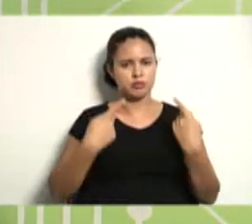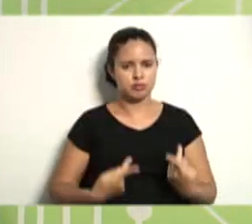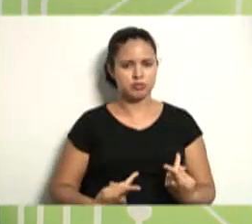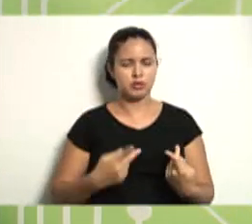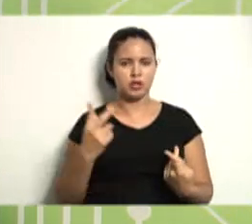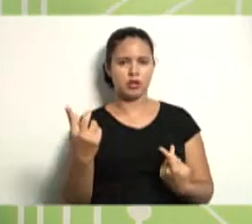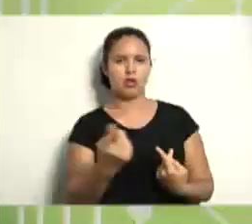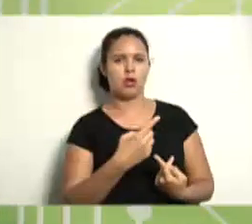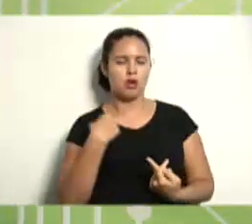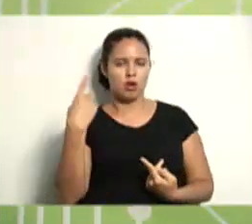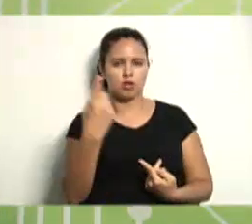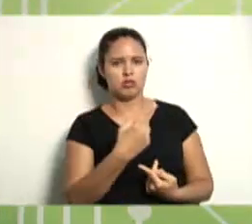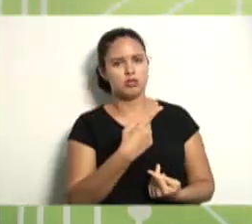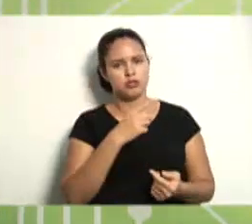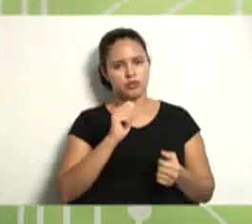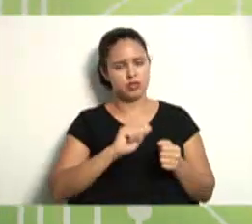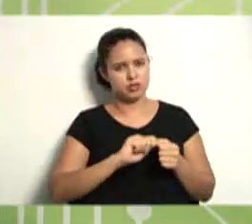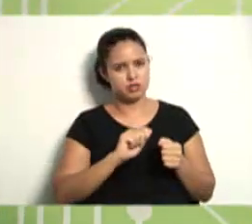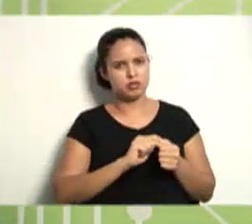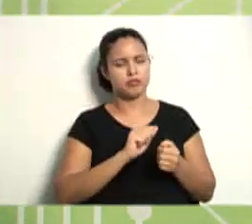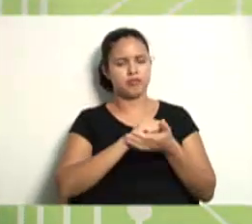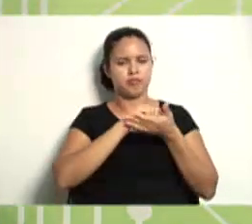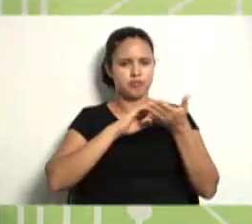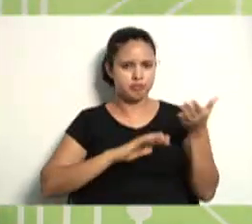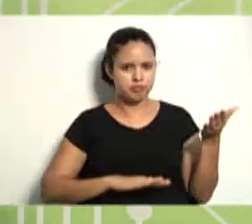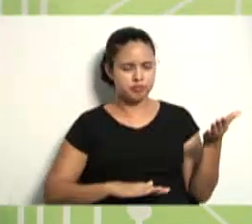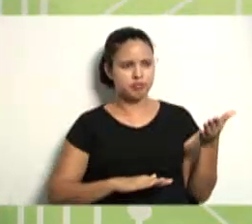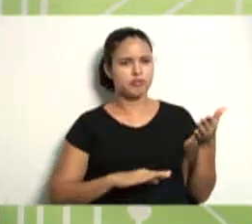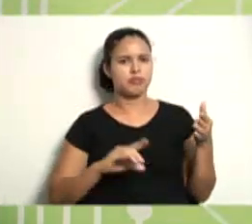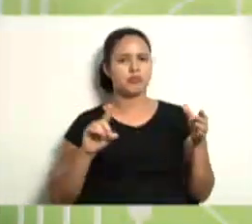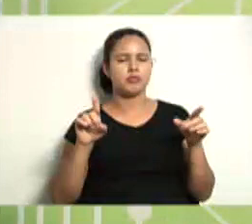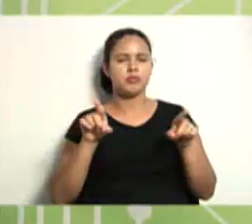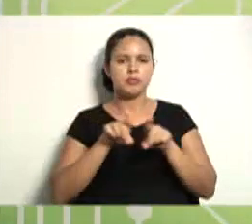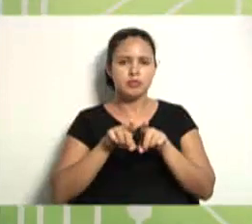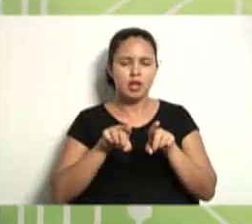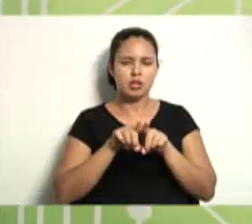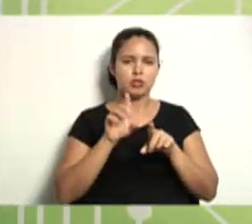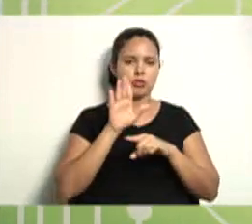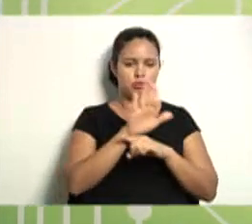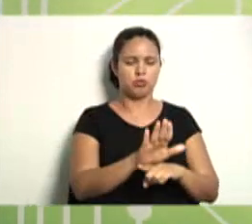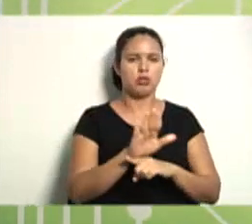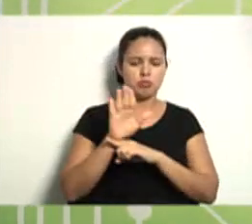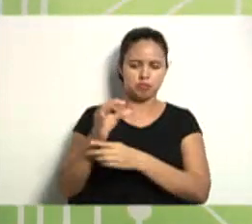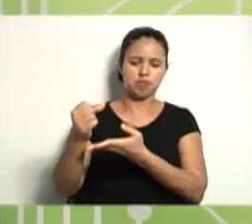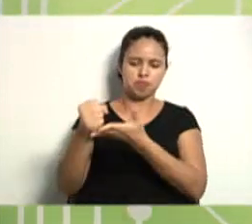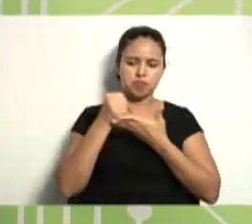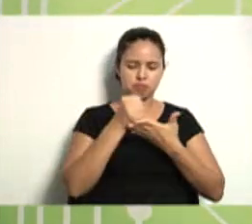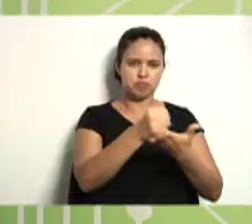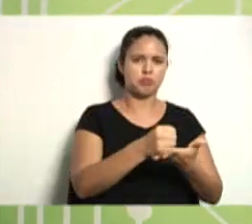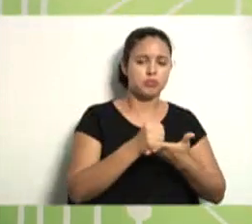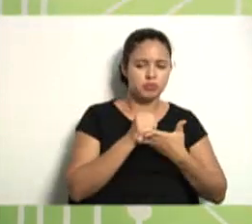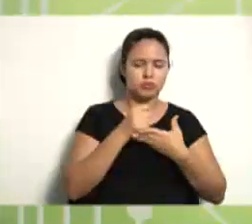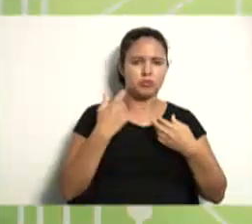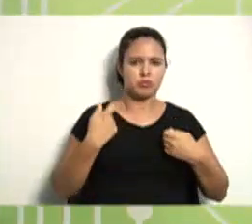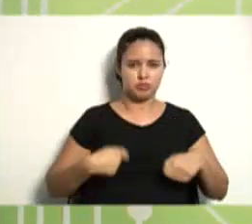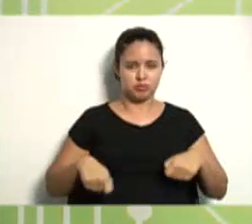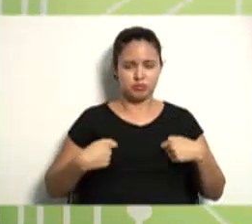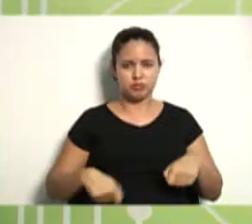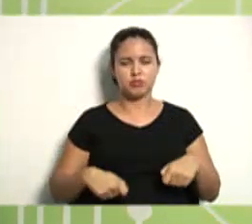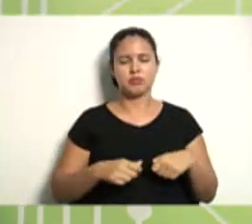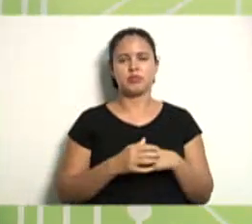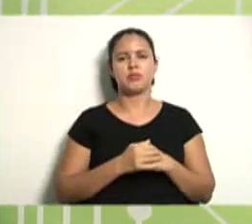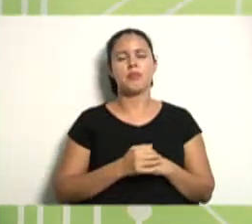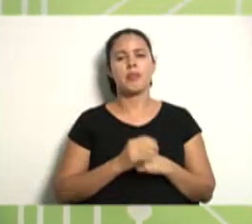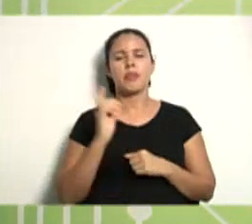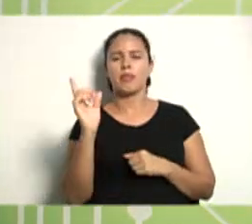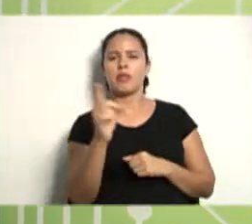de realizar essas atividades para poder satisfazer as nossas necessidades. Então, tudo